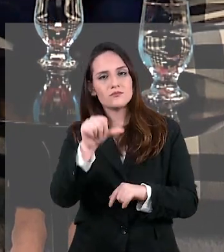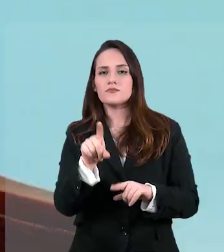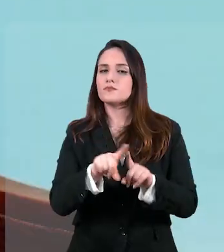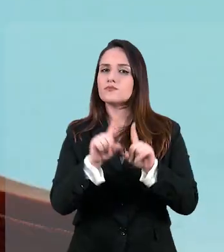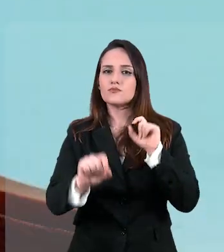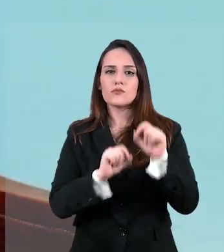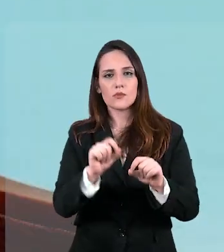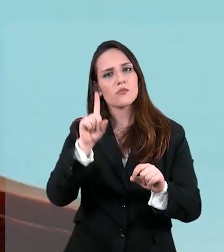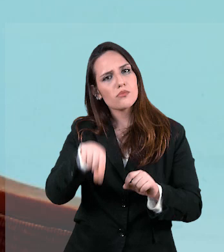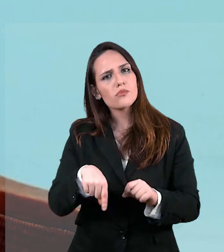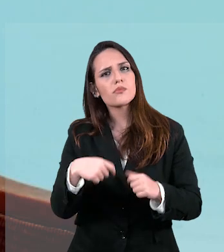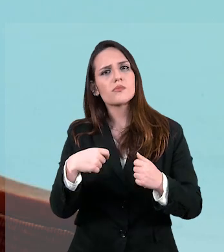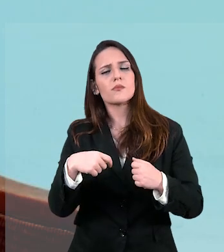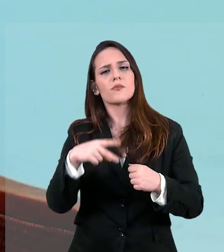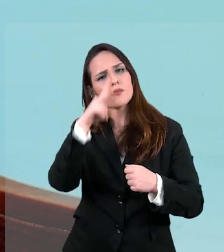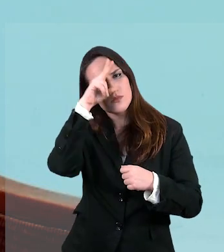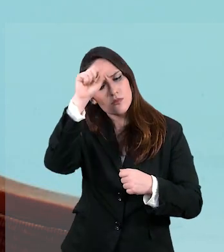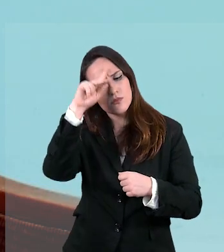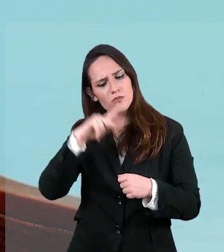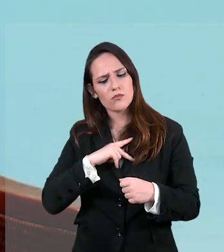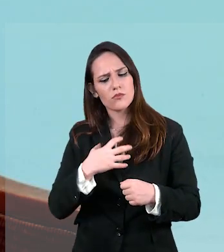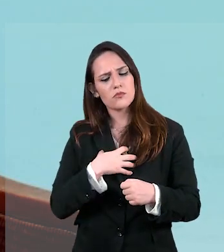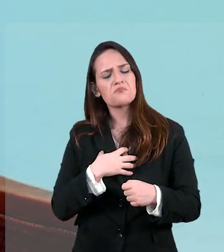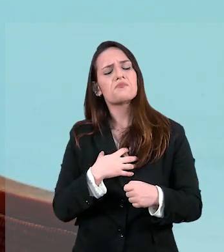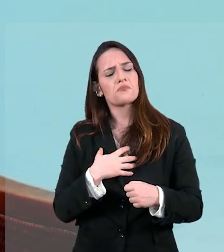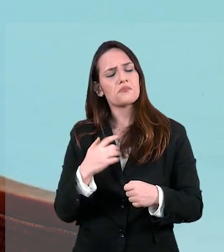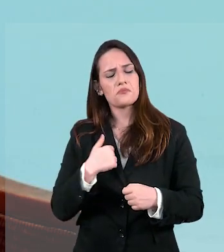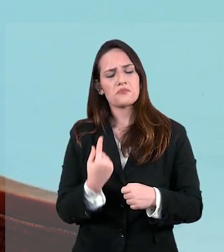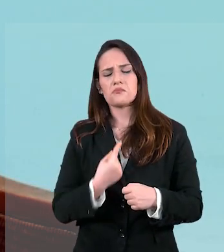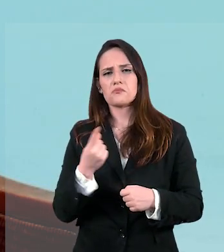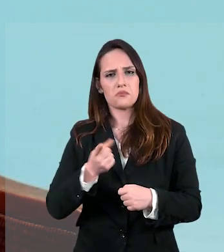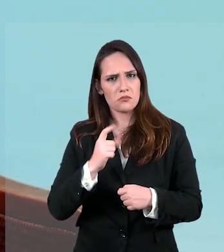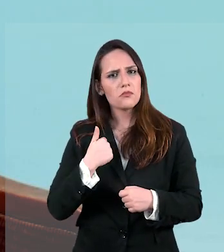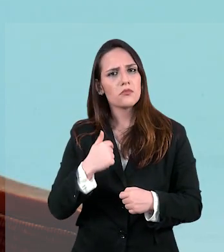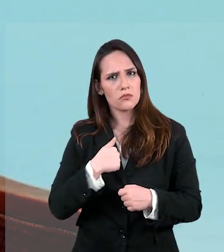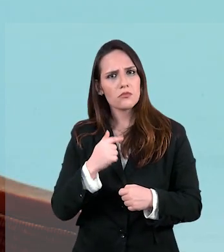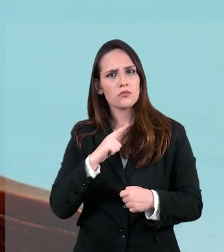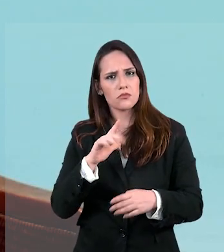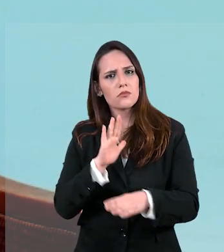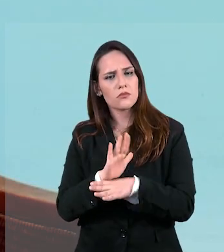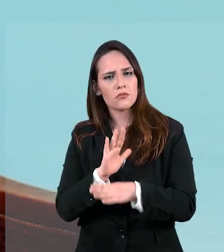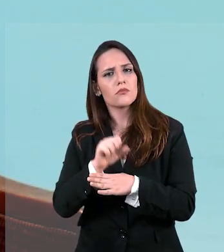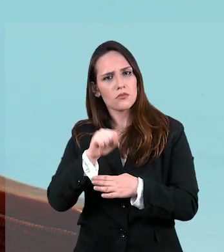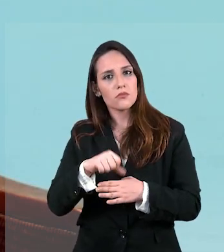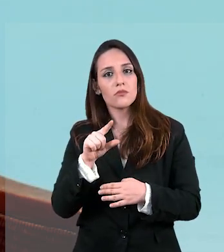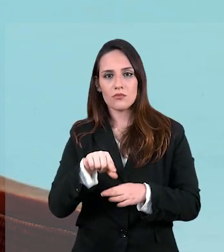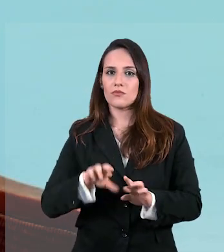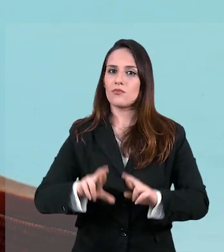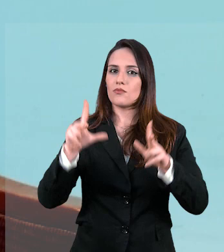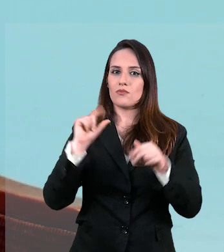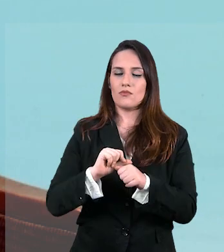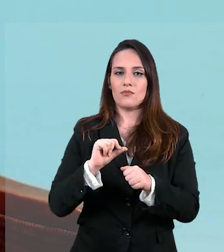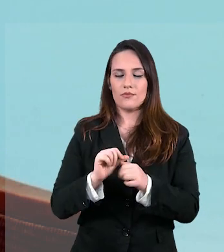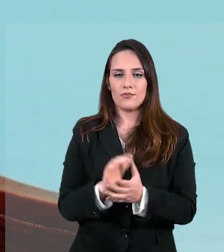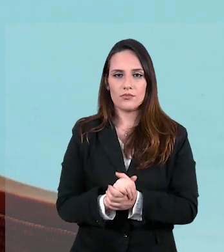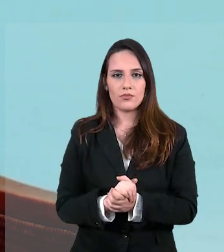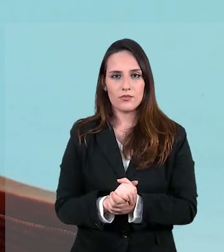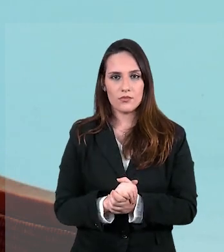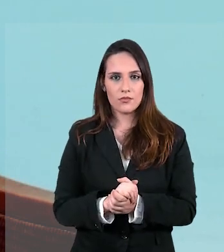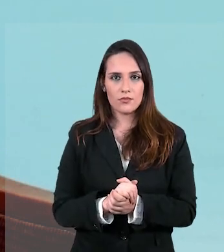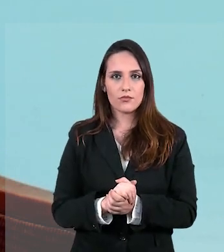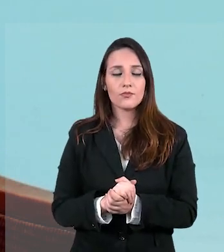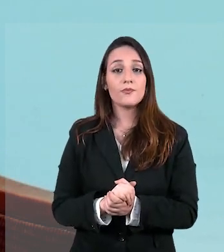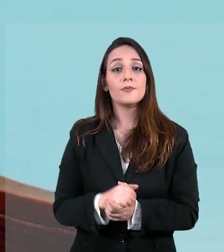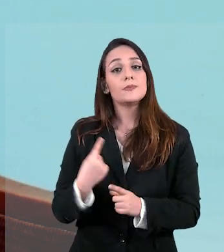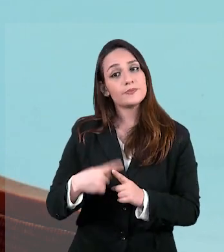Então, ter essa força e saber que ela não está sozinha é o diferencial.